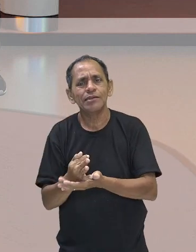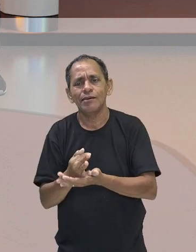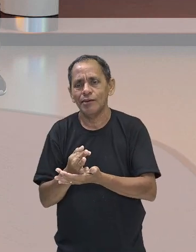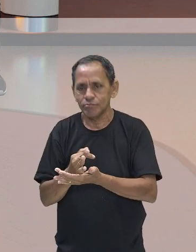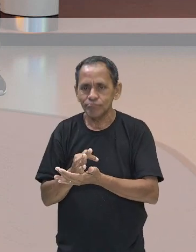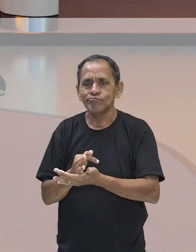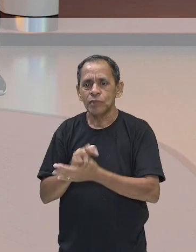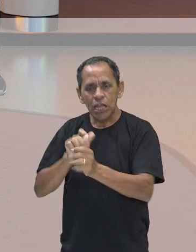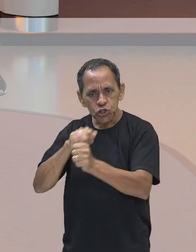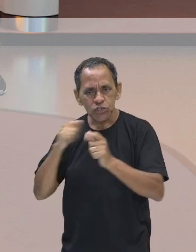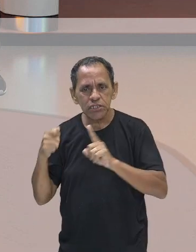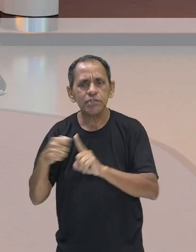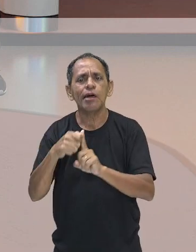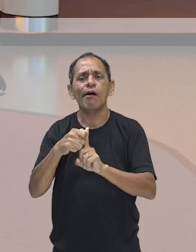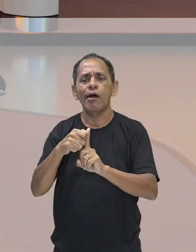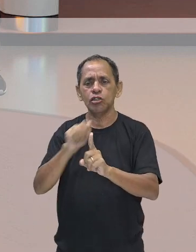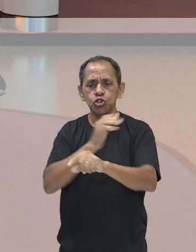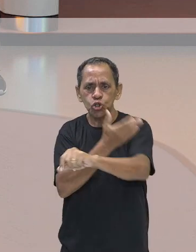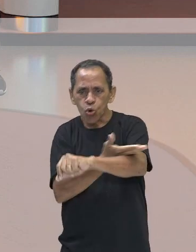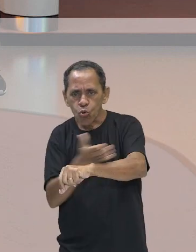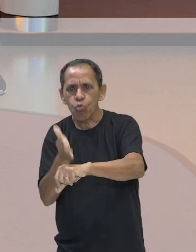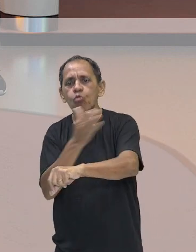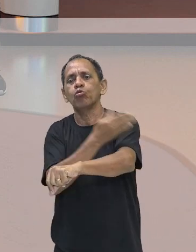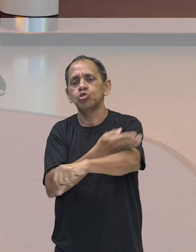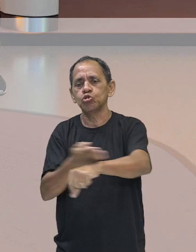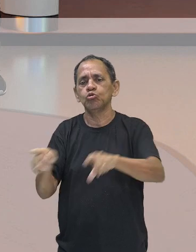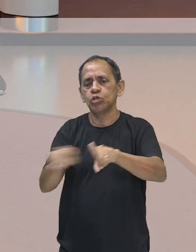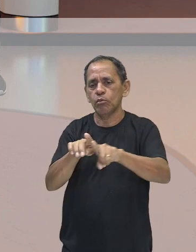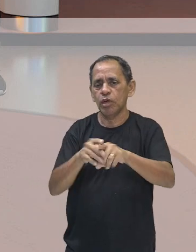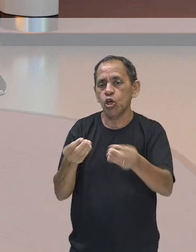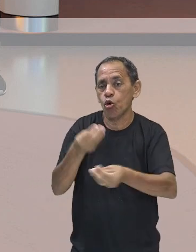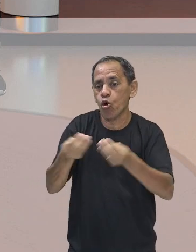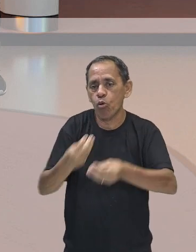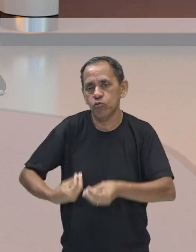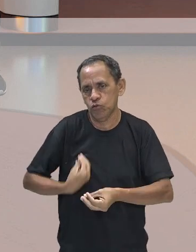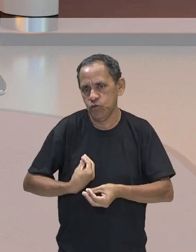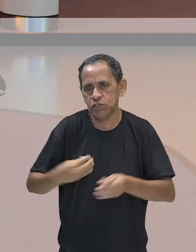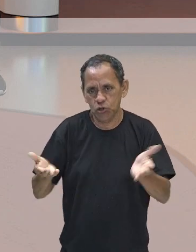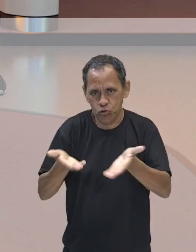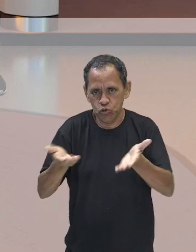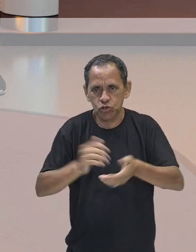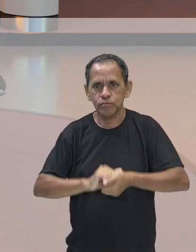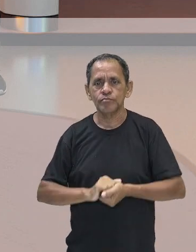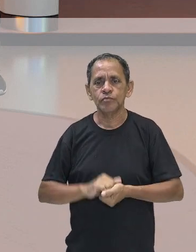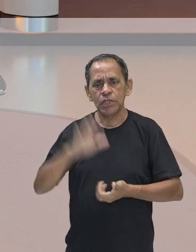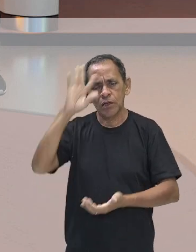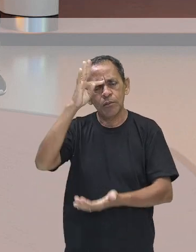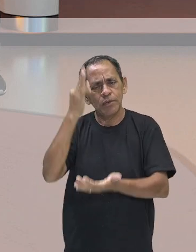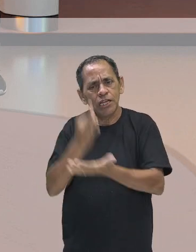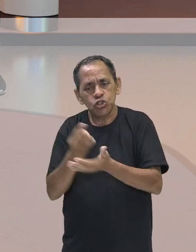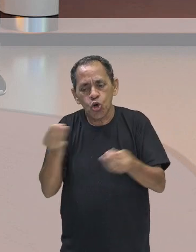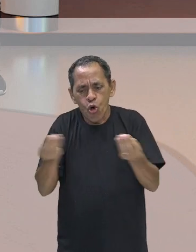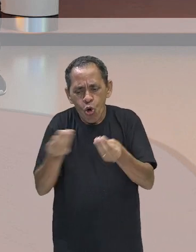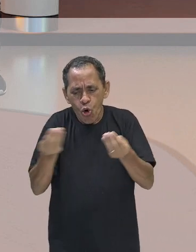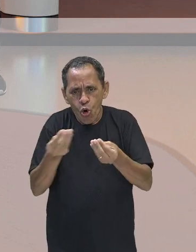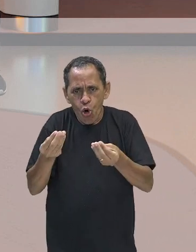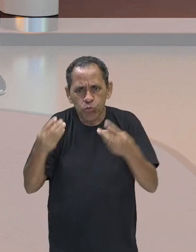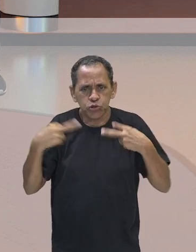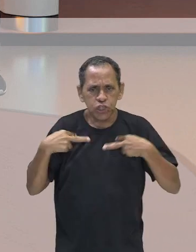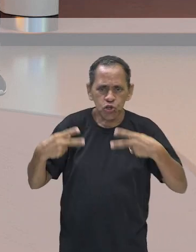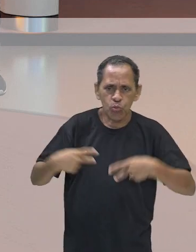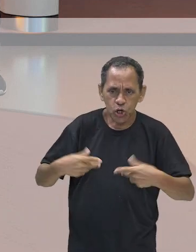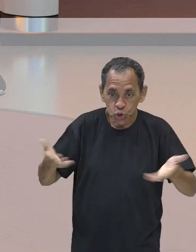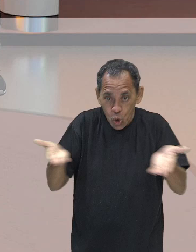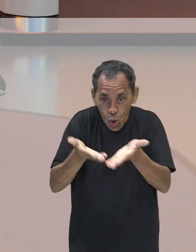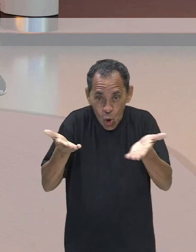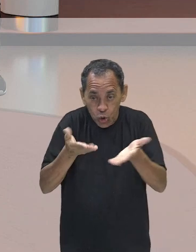nosso modo de viver. Beleza, gente? A gente só compreende quem a gente é hoje se a gente compreender quem a gente